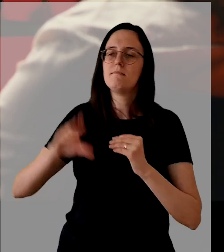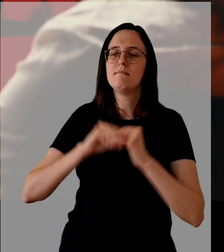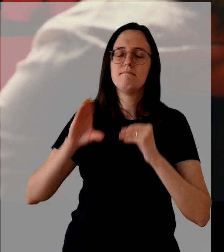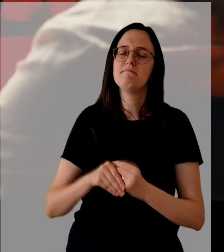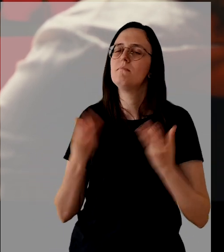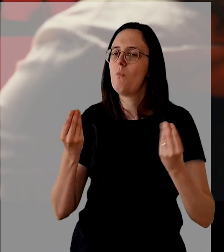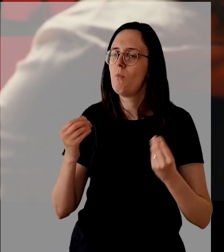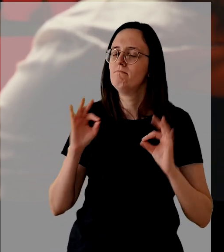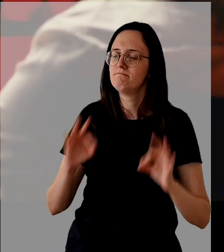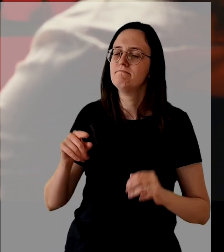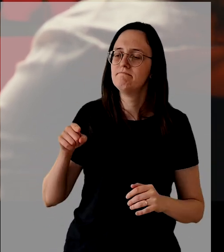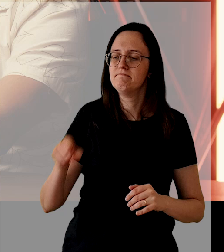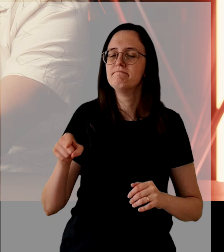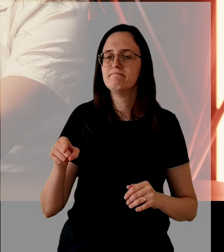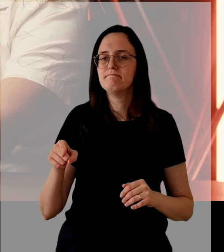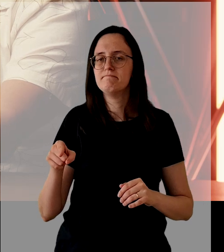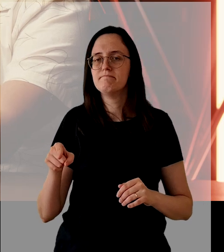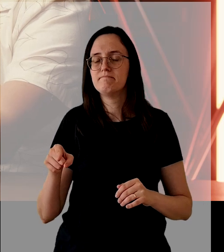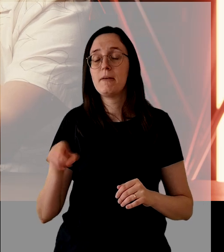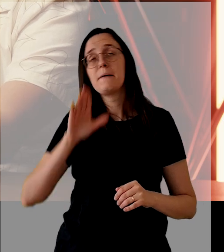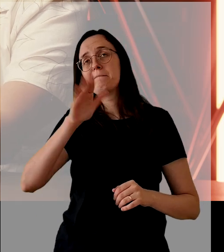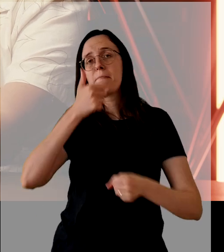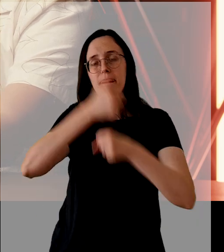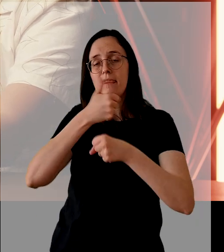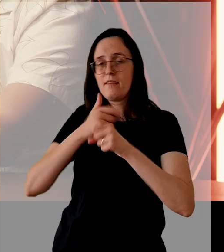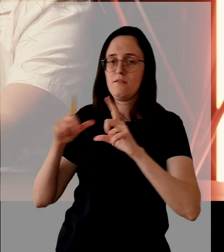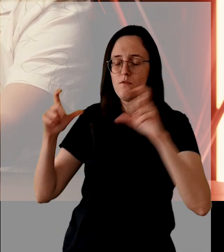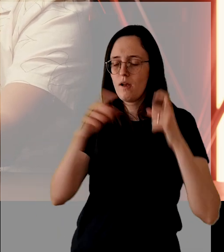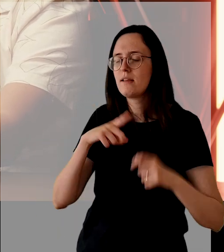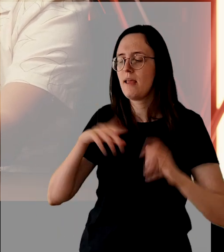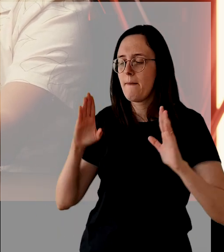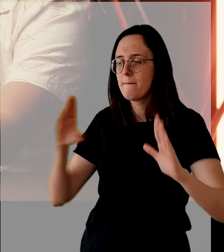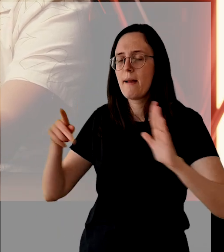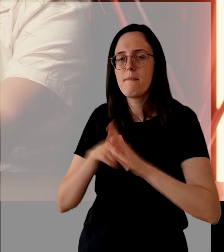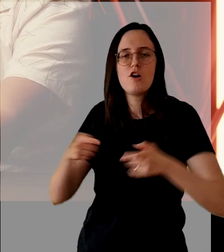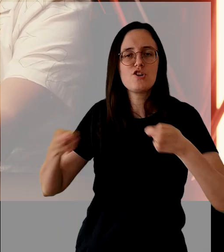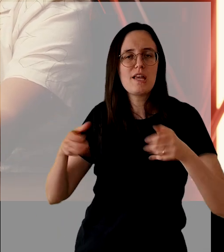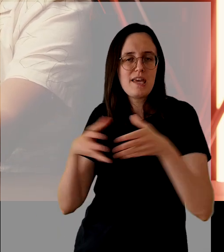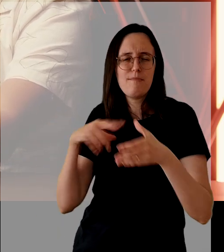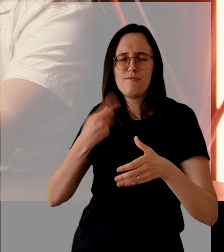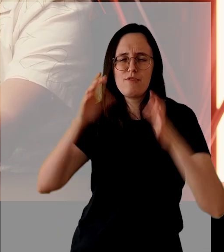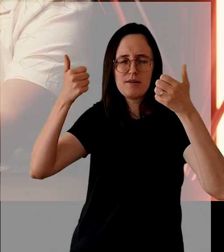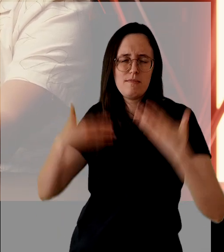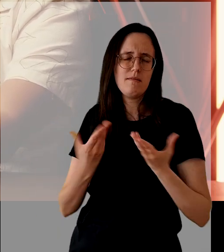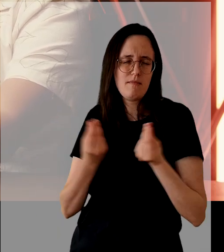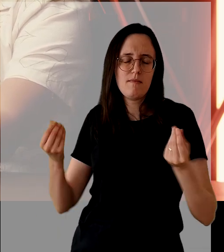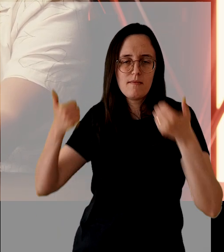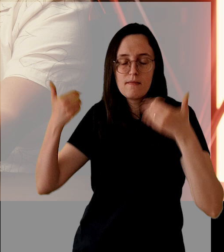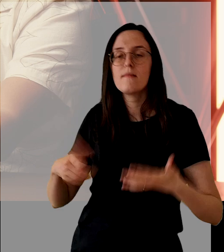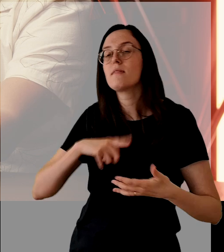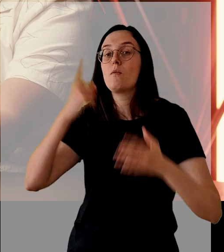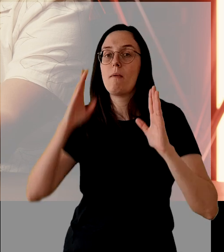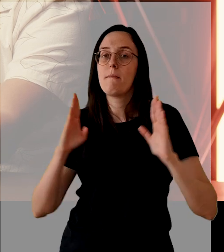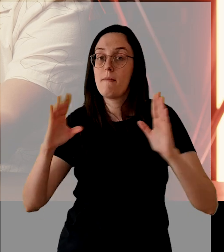e muito para essa... Com certeza. Né? O diretor de fotografia, além dessa parte de gestão de equipe, que a gente falou bastante, tem